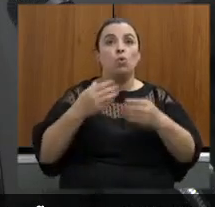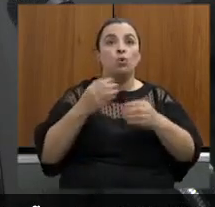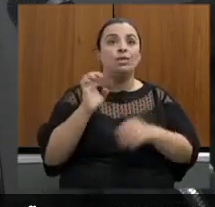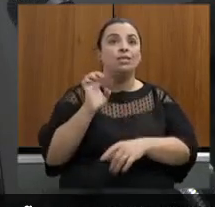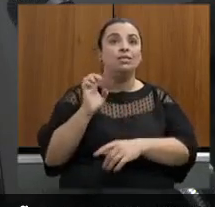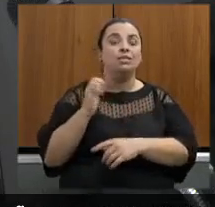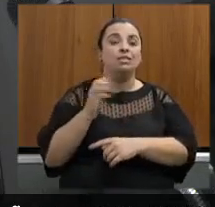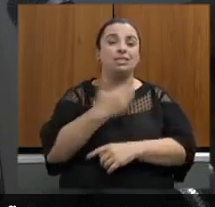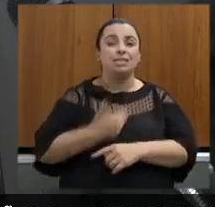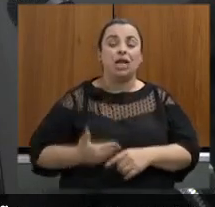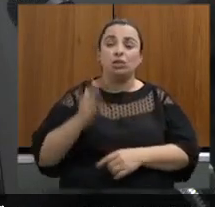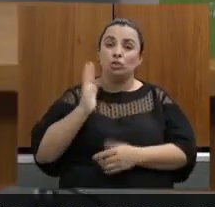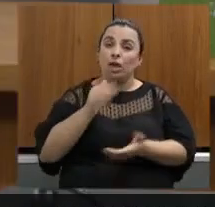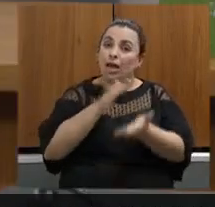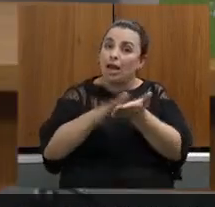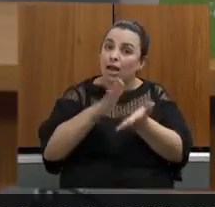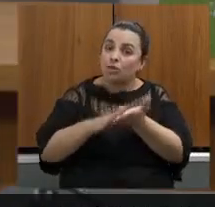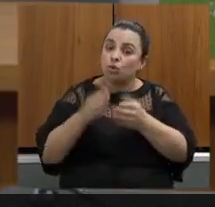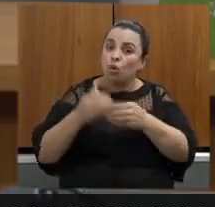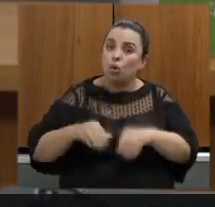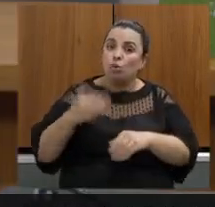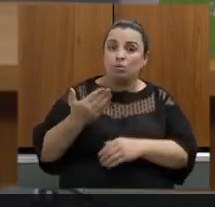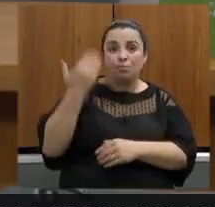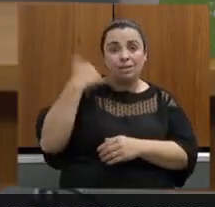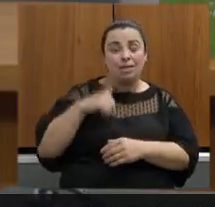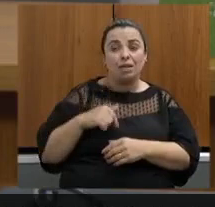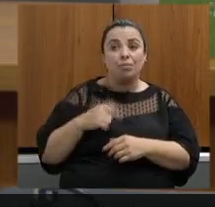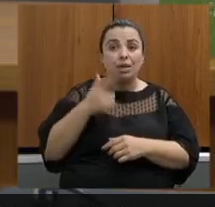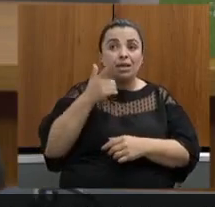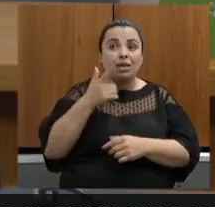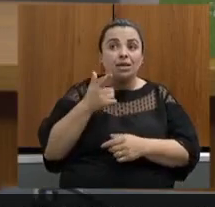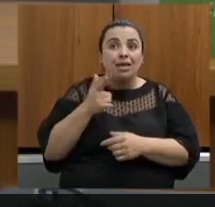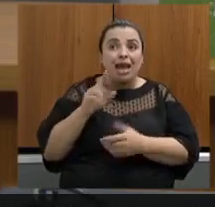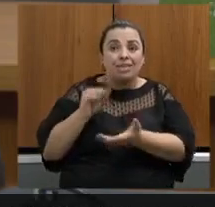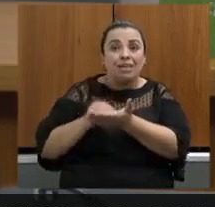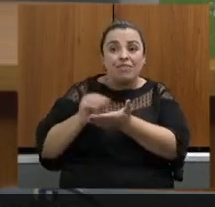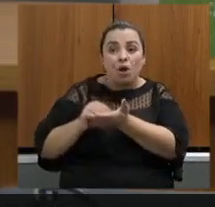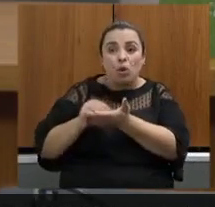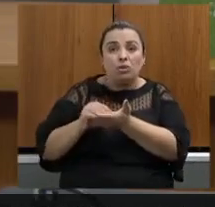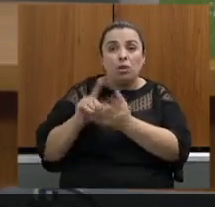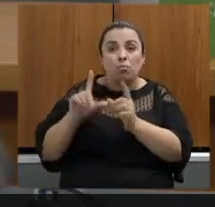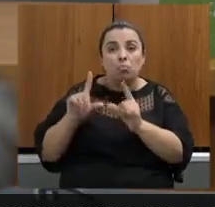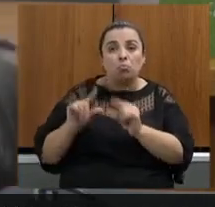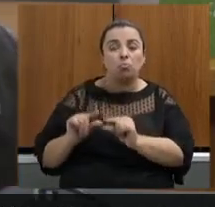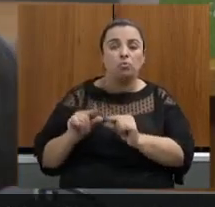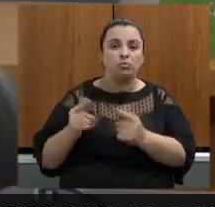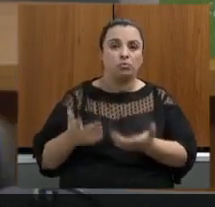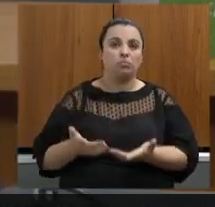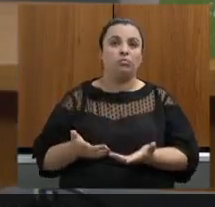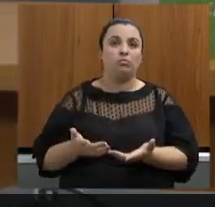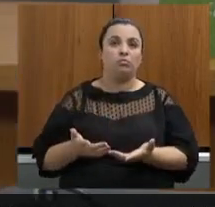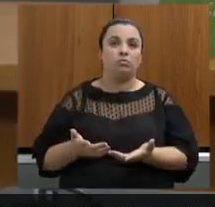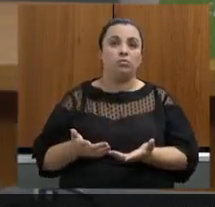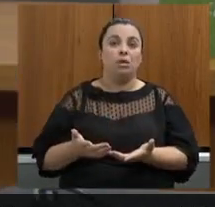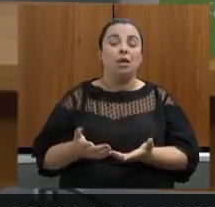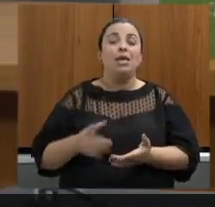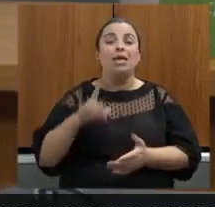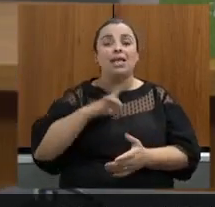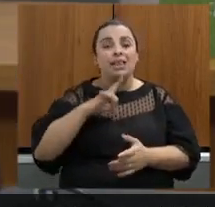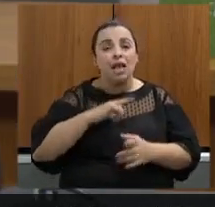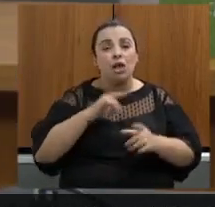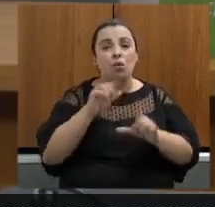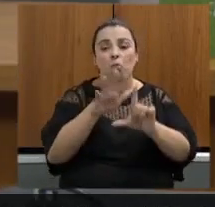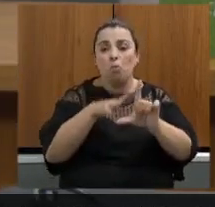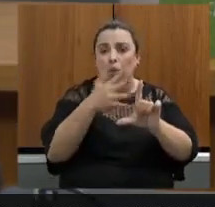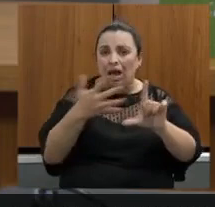minimize o quê é um pouco a situação mas que haja um calendário aqui haja um planejamento